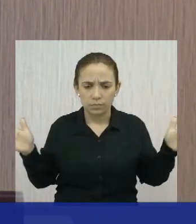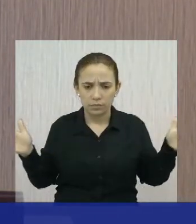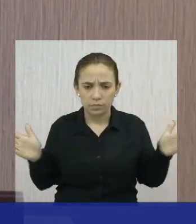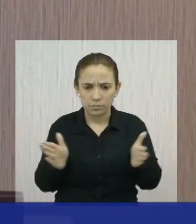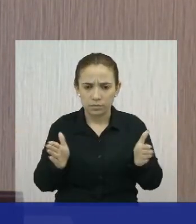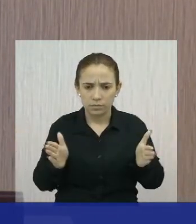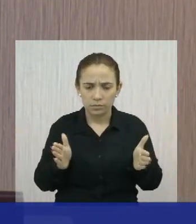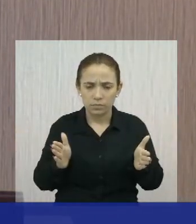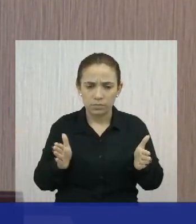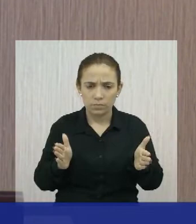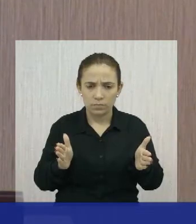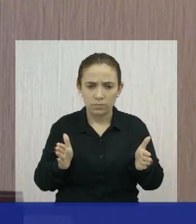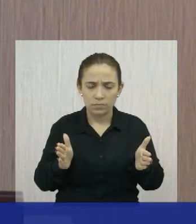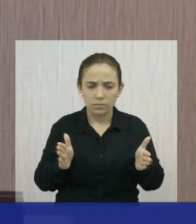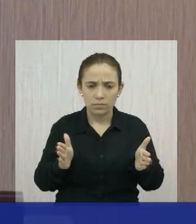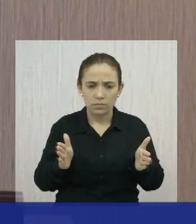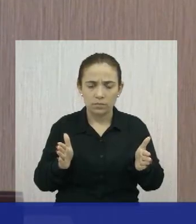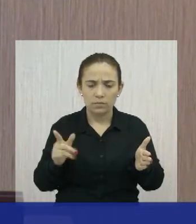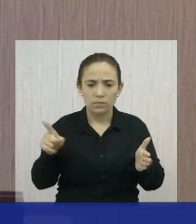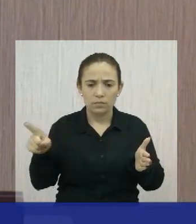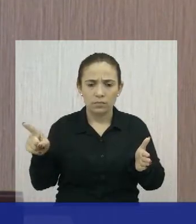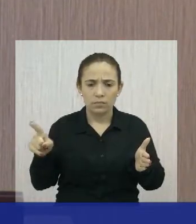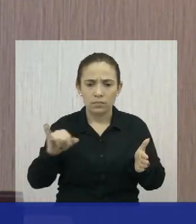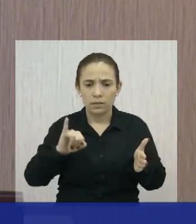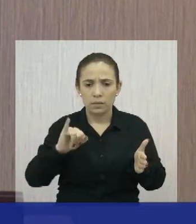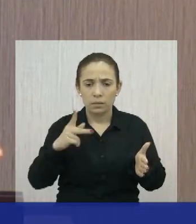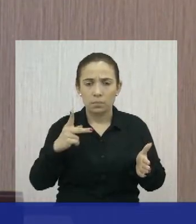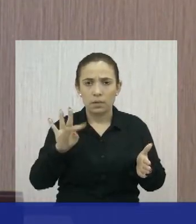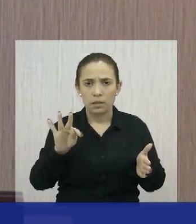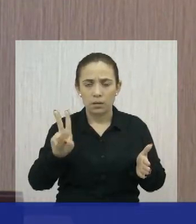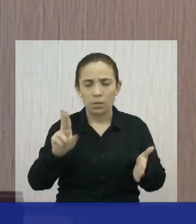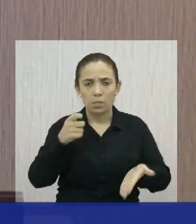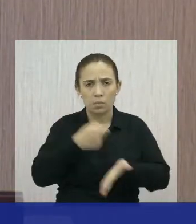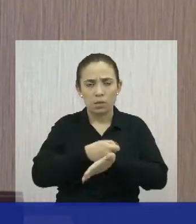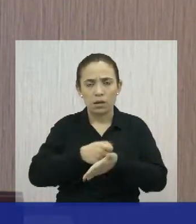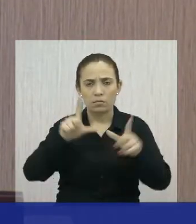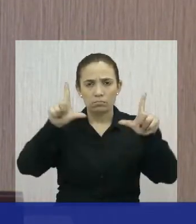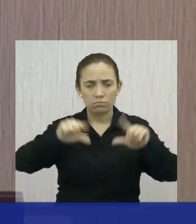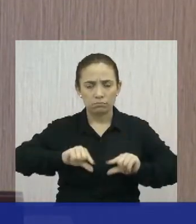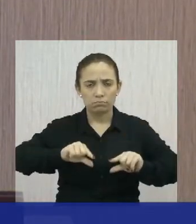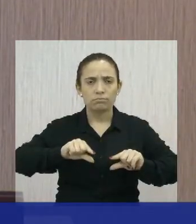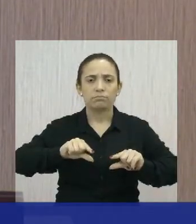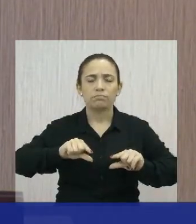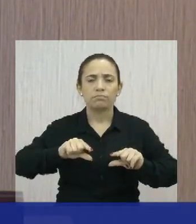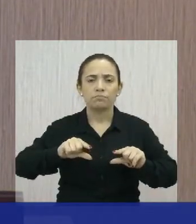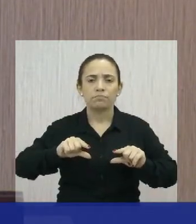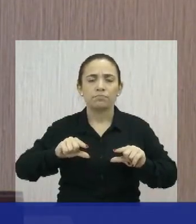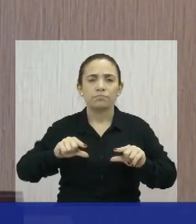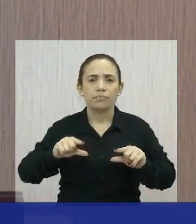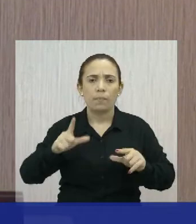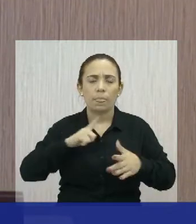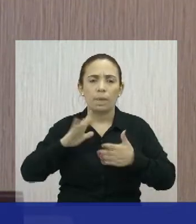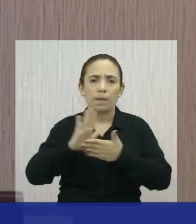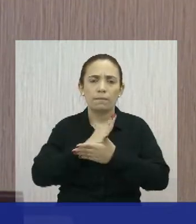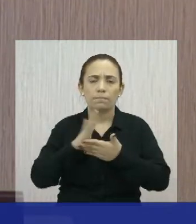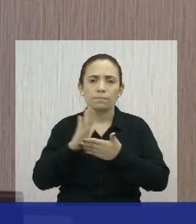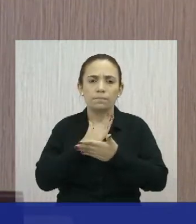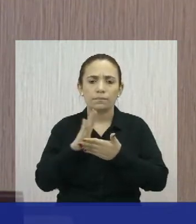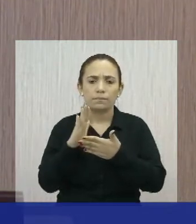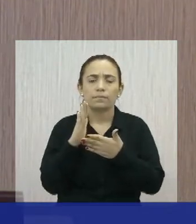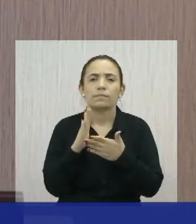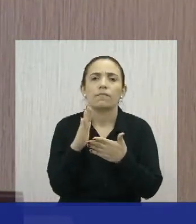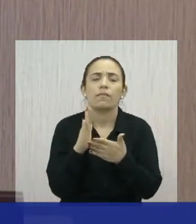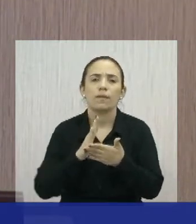meu, eles têm realmente um IPTU reduzidíssimo, eles têm algumas outras tributações que certamente são